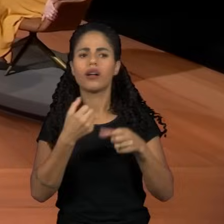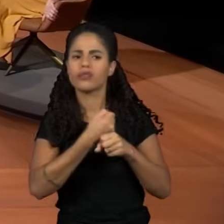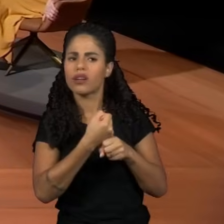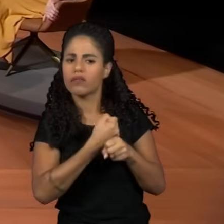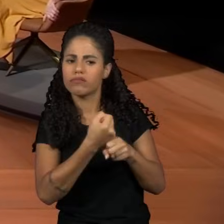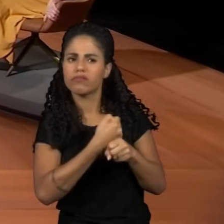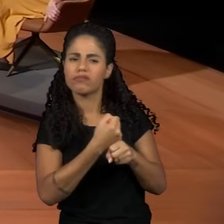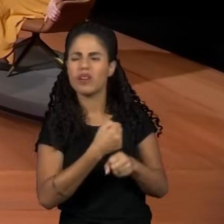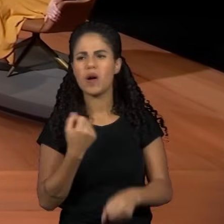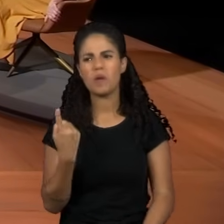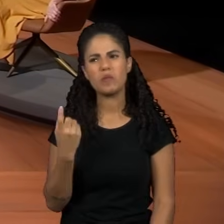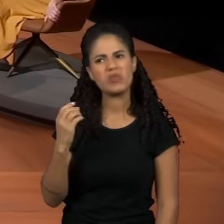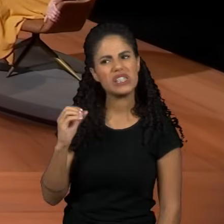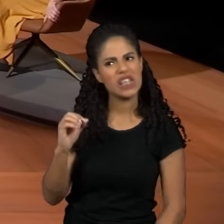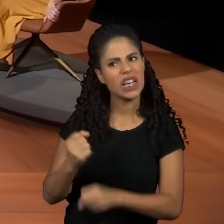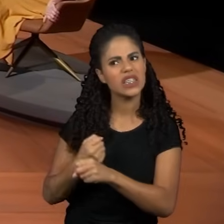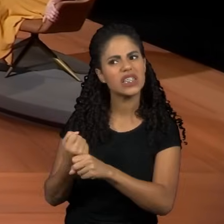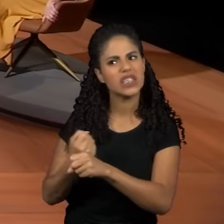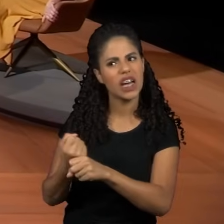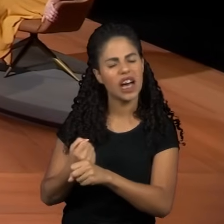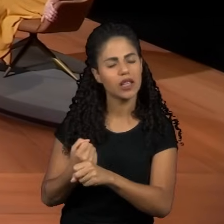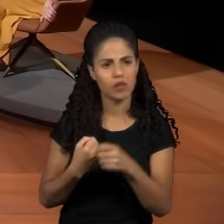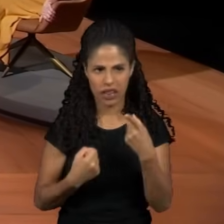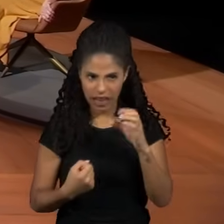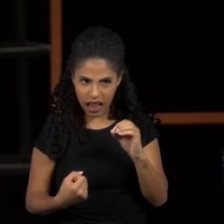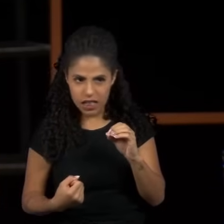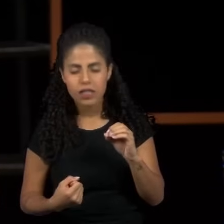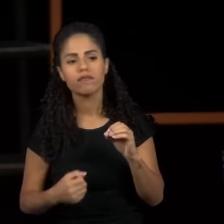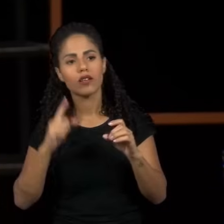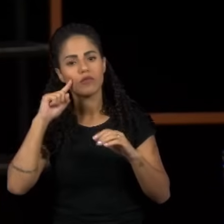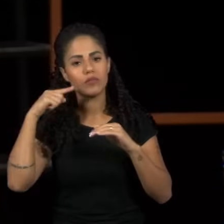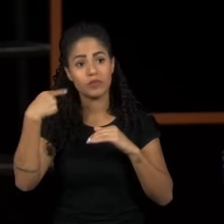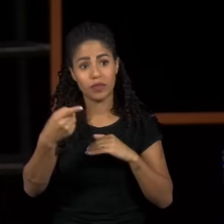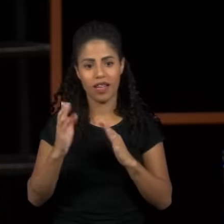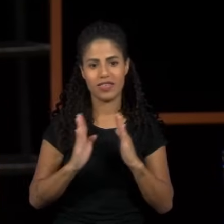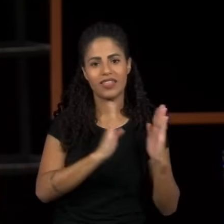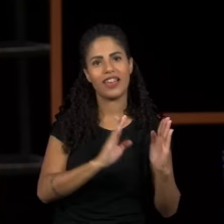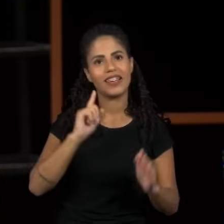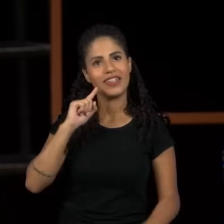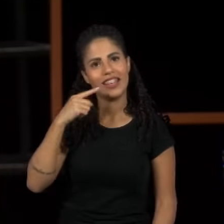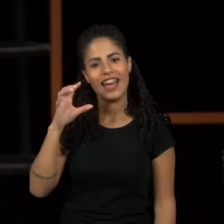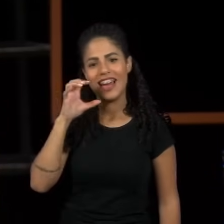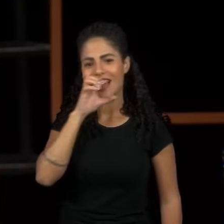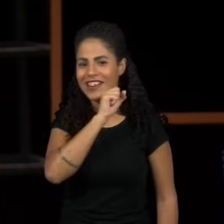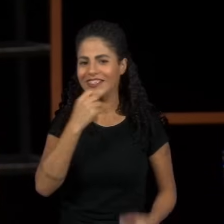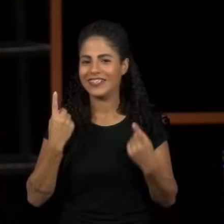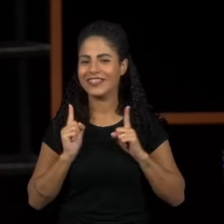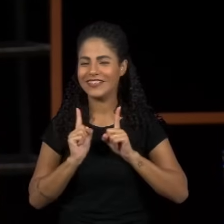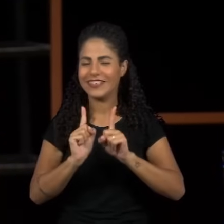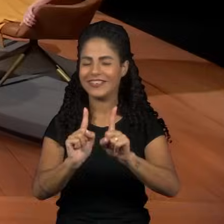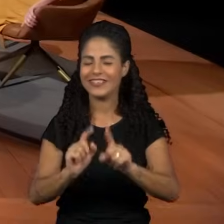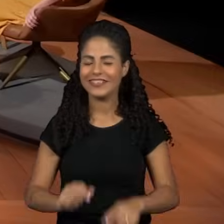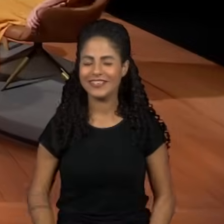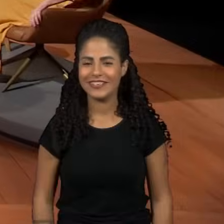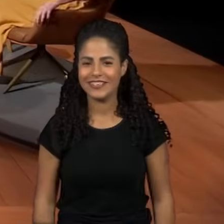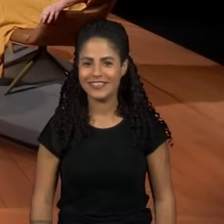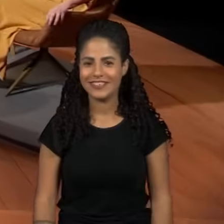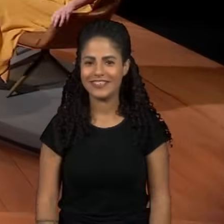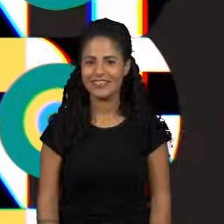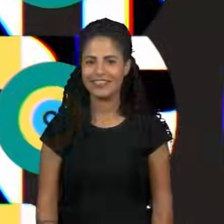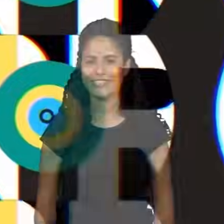Acho que uns 10 anos. Uns 10 anos. Vamos falar sobre isso no próximo bloco? Vamos. Voltamos já com o Persona.